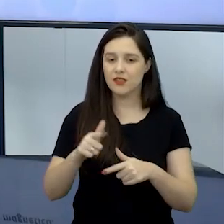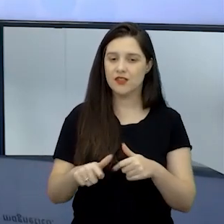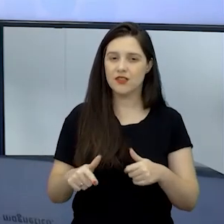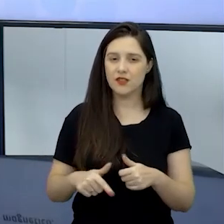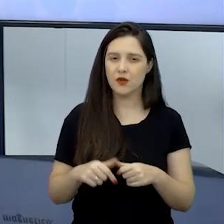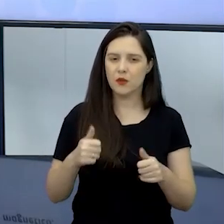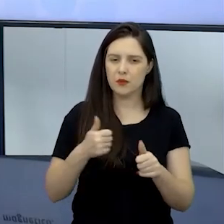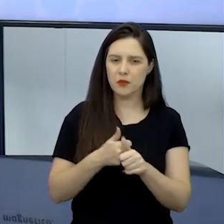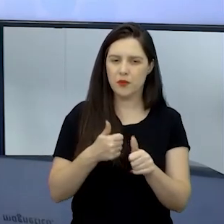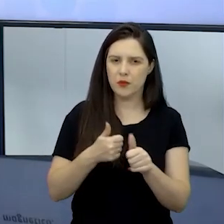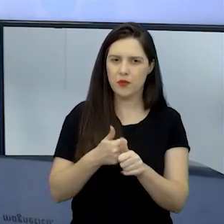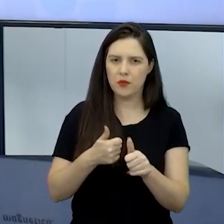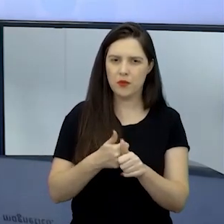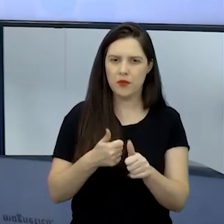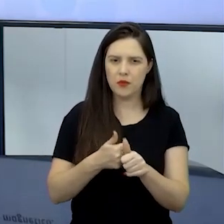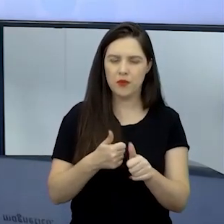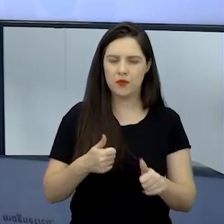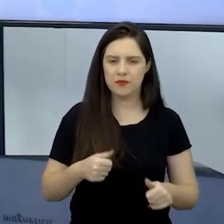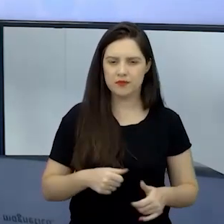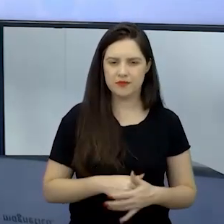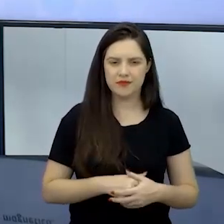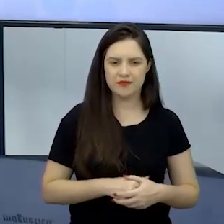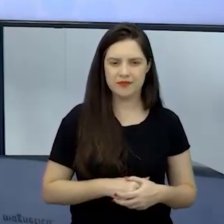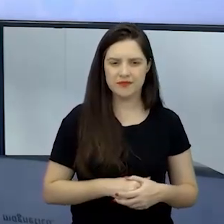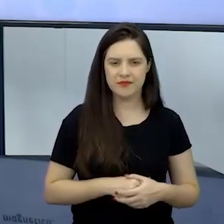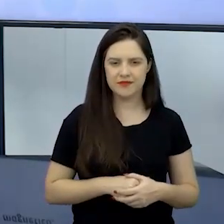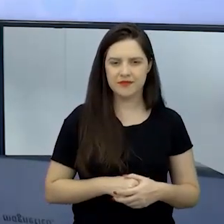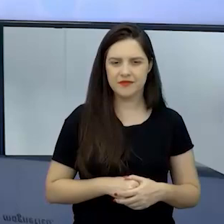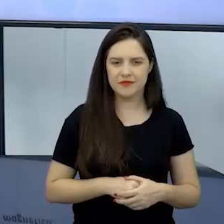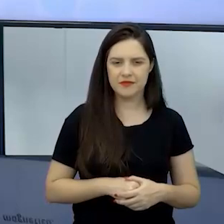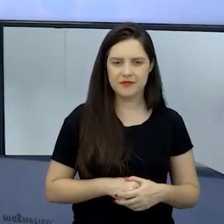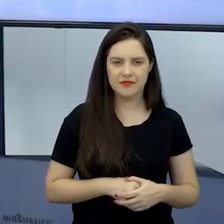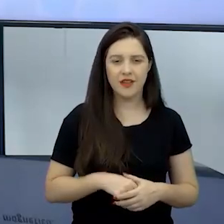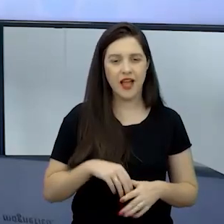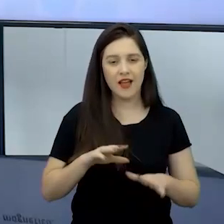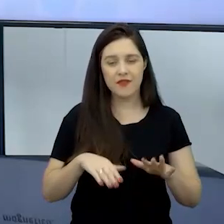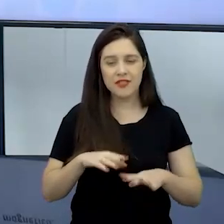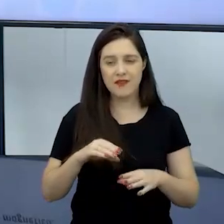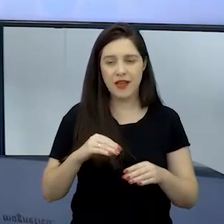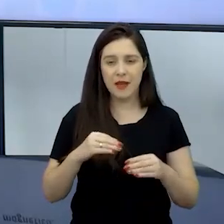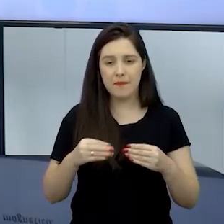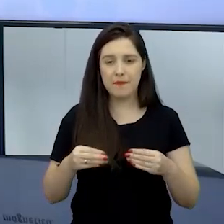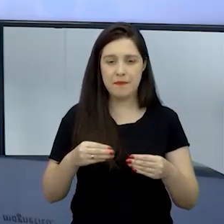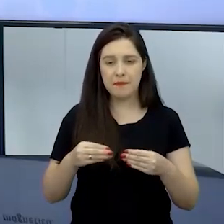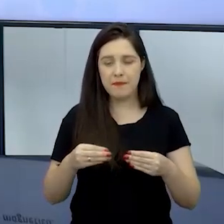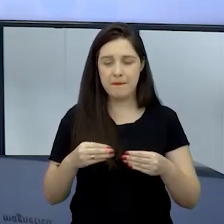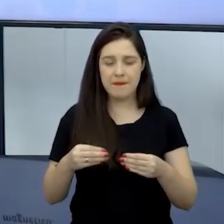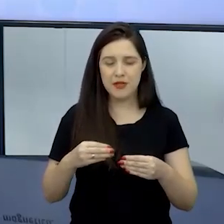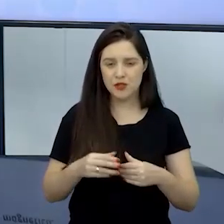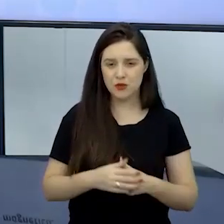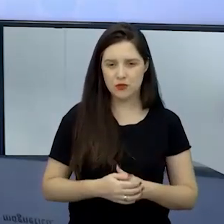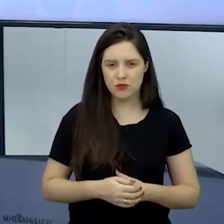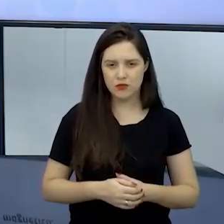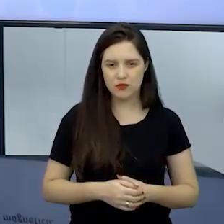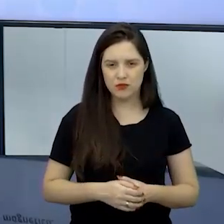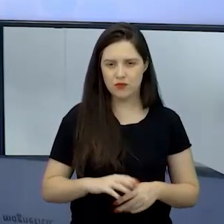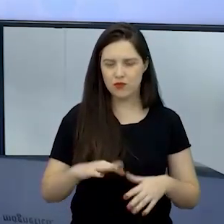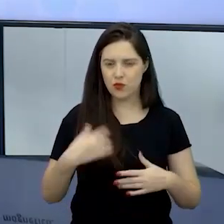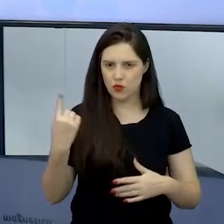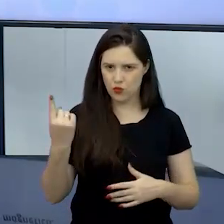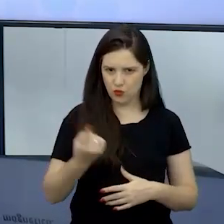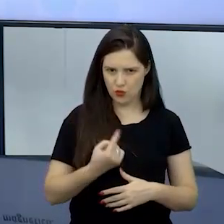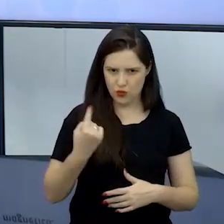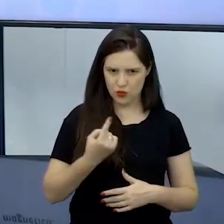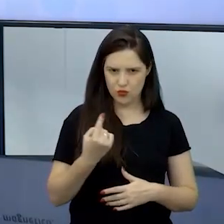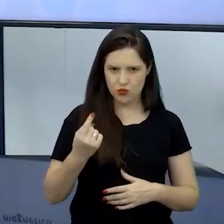um pouquinho, ó, tem um pouquinho ali de ferro ali dentro, né? Tem um material de ferro e ele também é atraído, certo? O